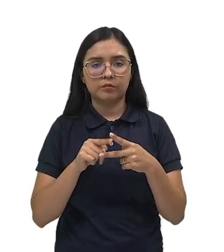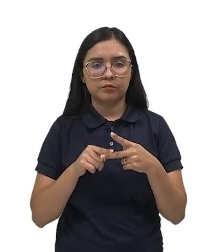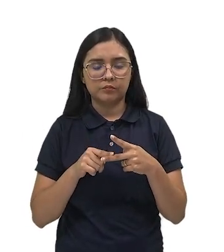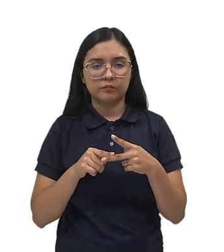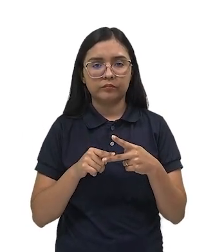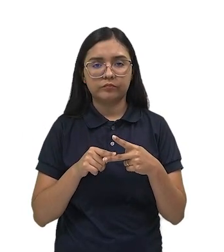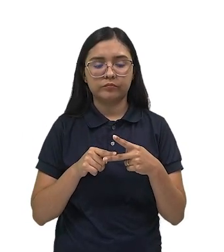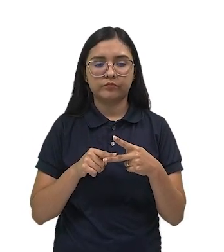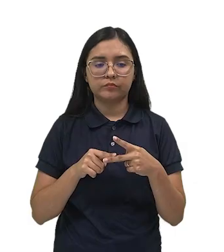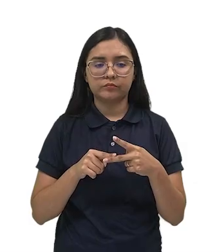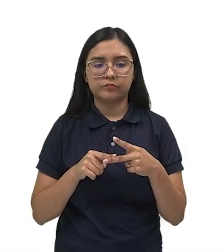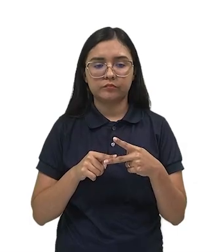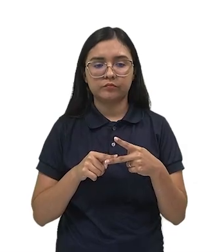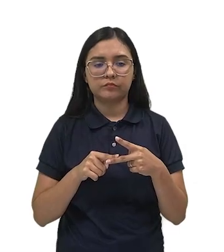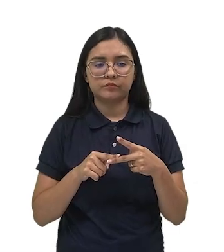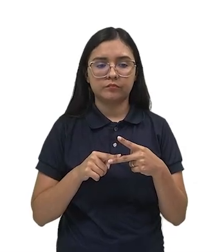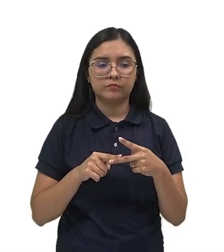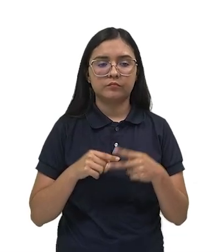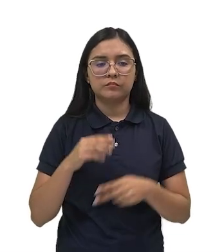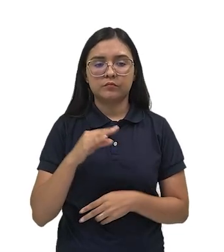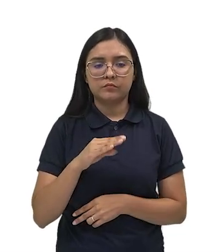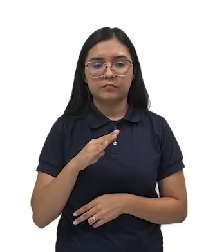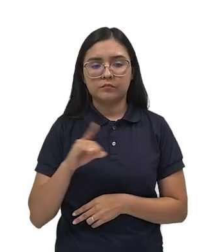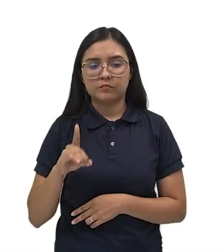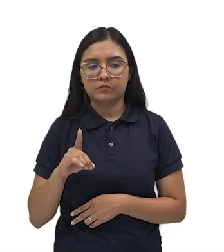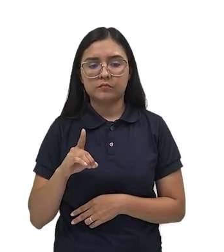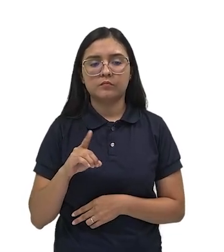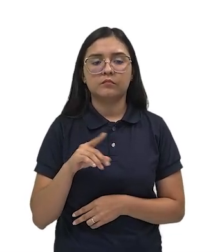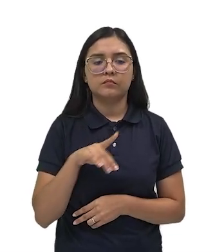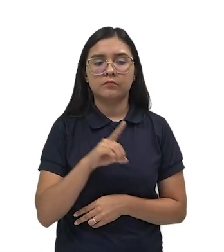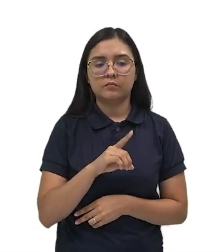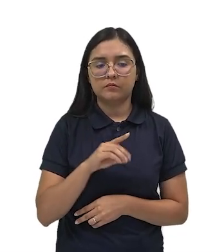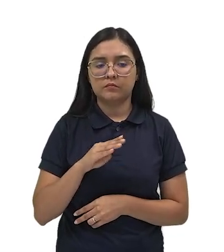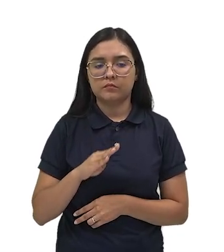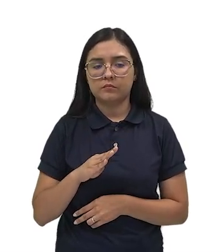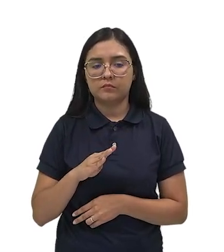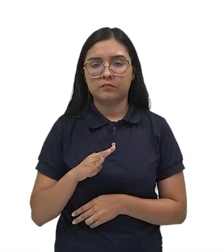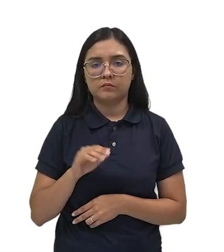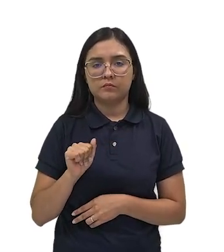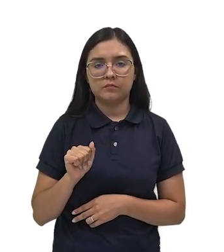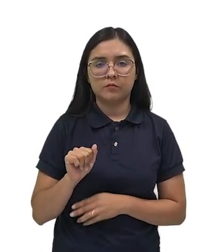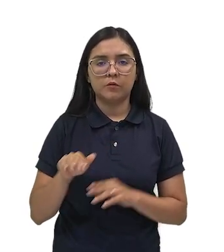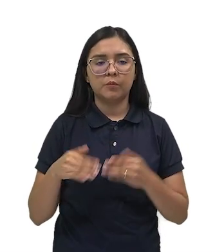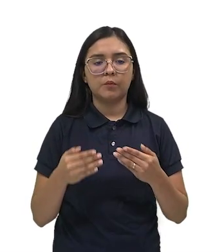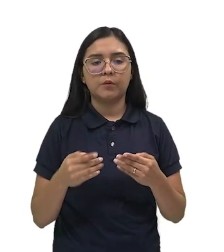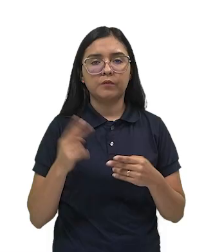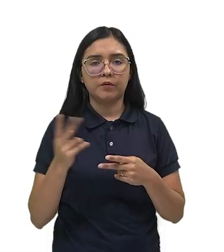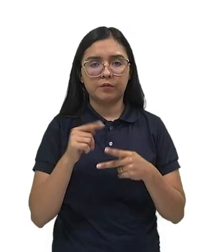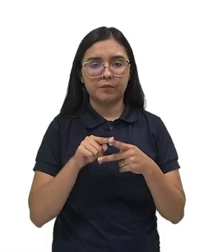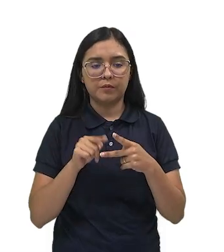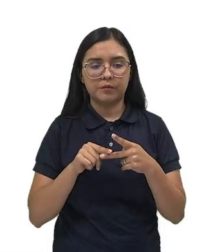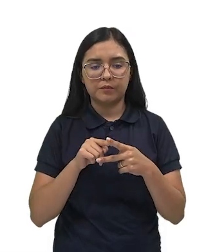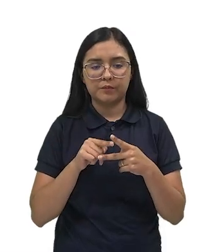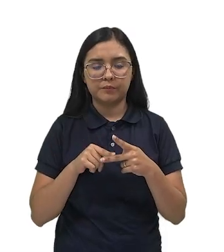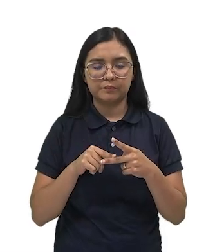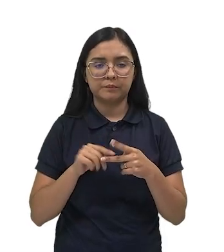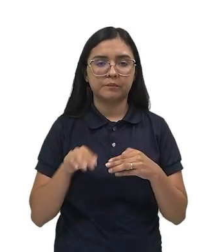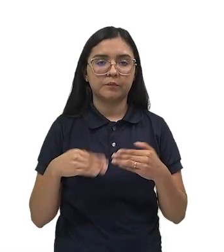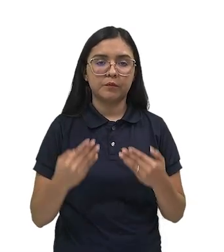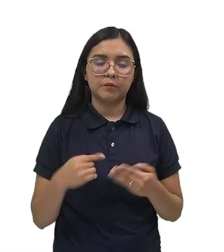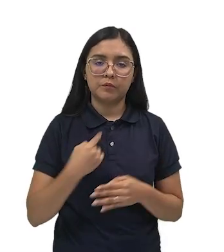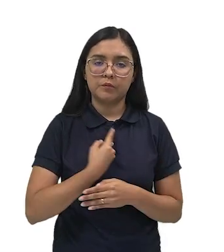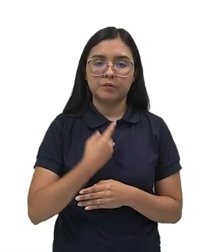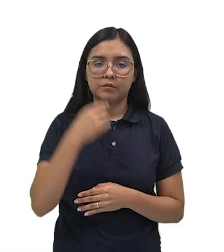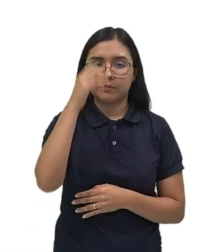ângulo CBD e qual é a medida do meu ângulo DBA? Tá? Como a gente acabou de